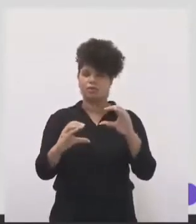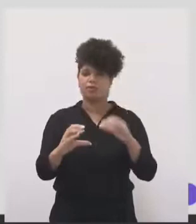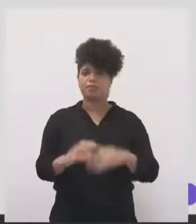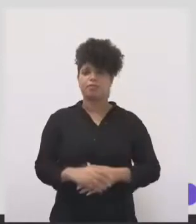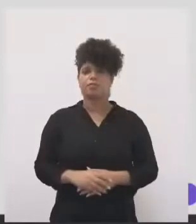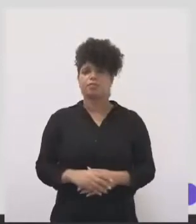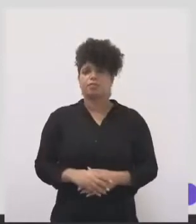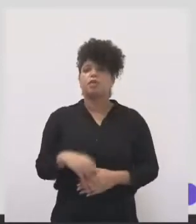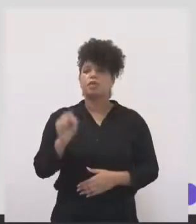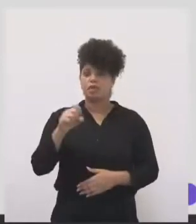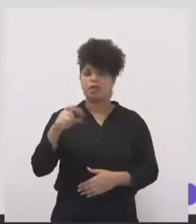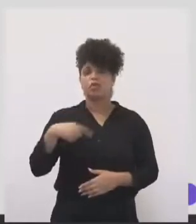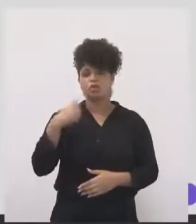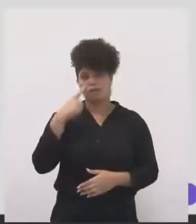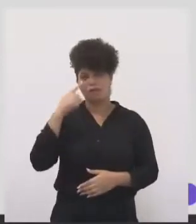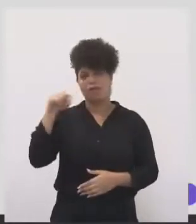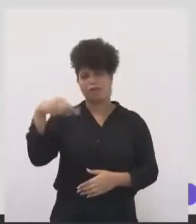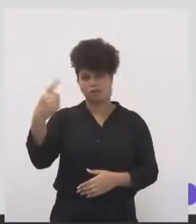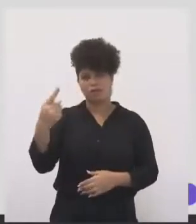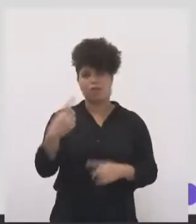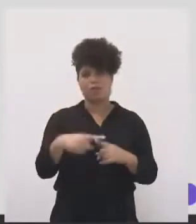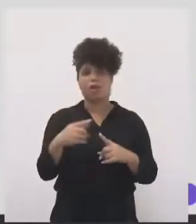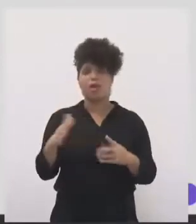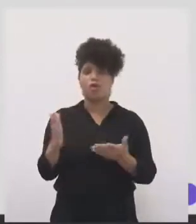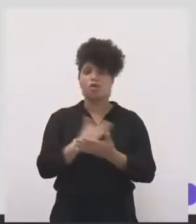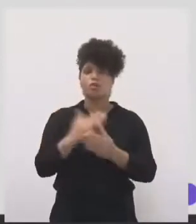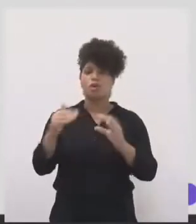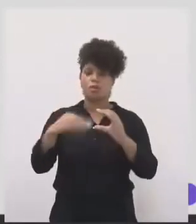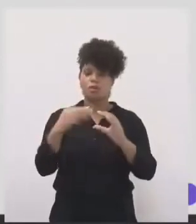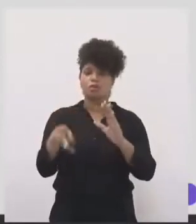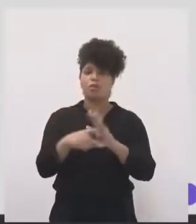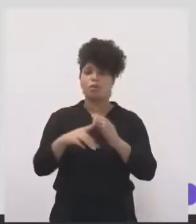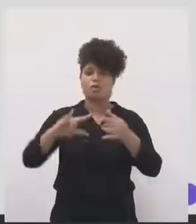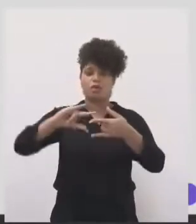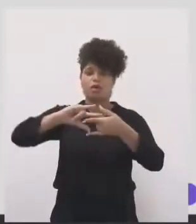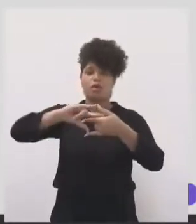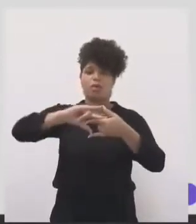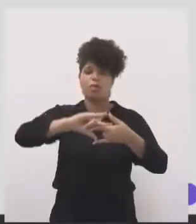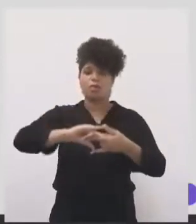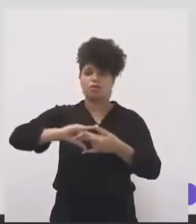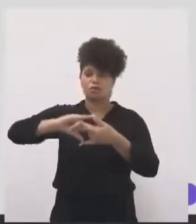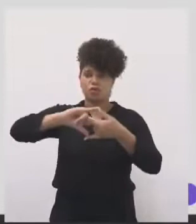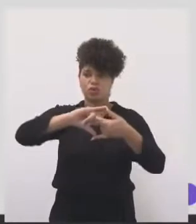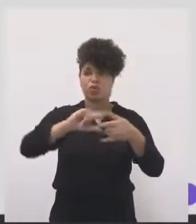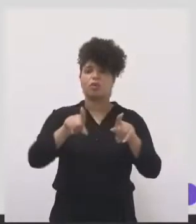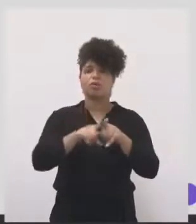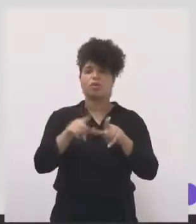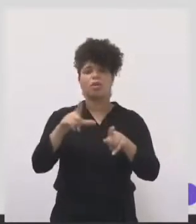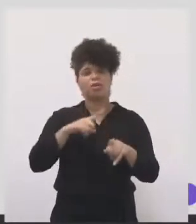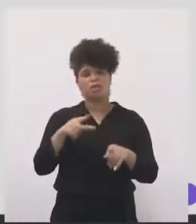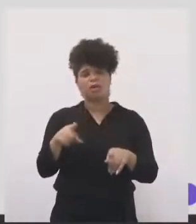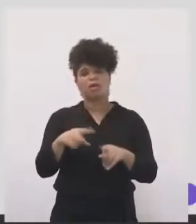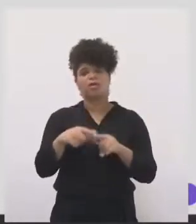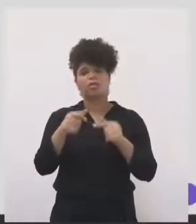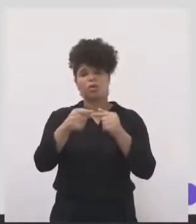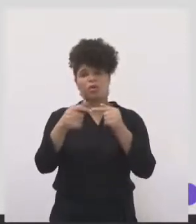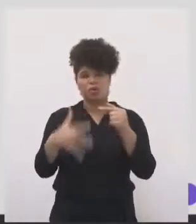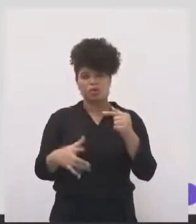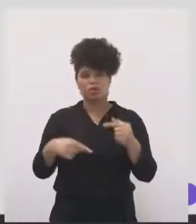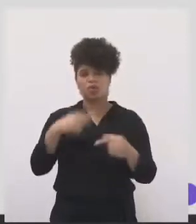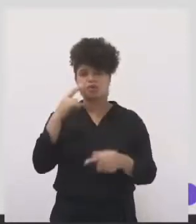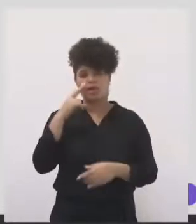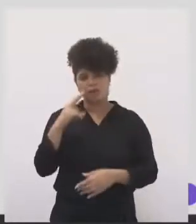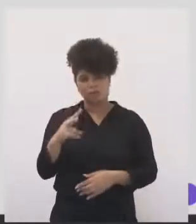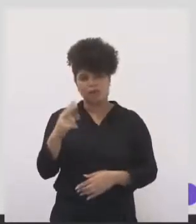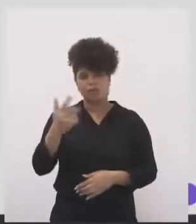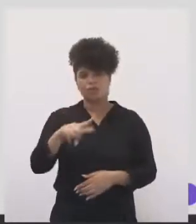verifica, porque na verdade, Carla, a gente tem e-mail tanto da Microsoft quanto do Google. Então depois a gente verifica e aí a gente